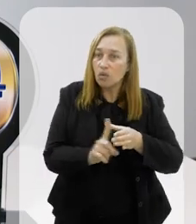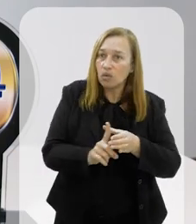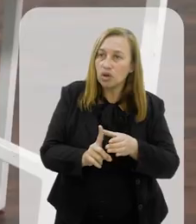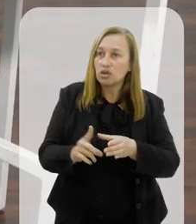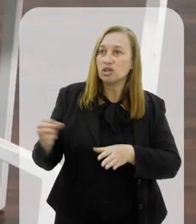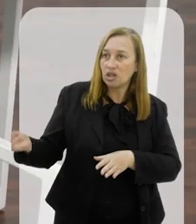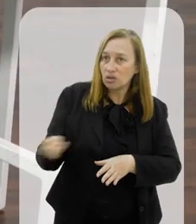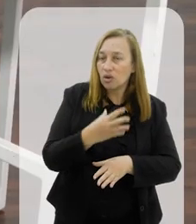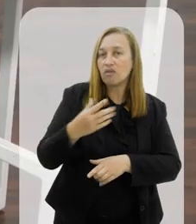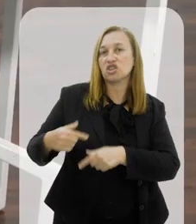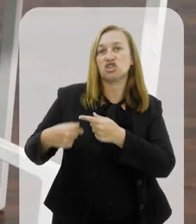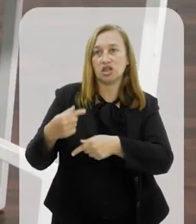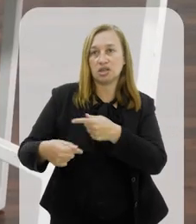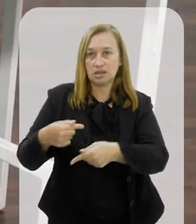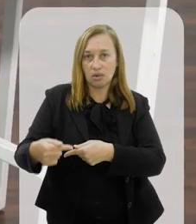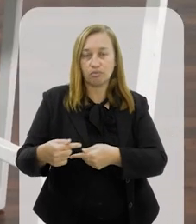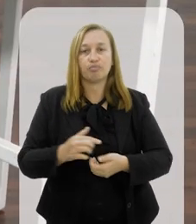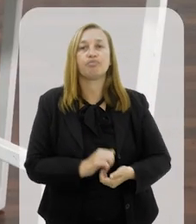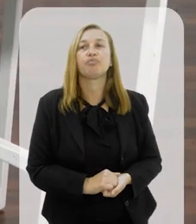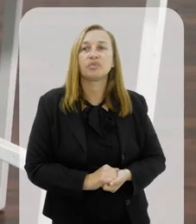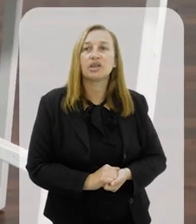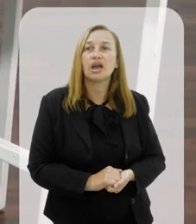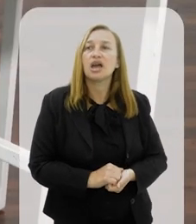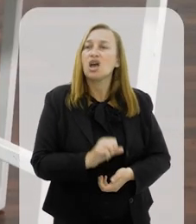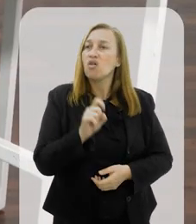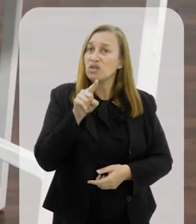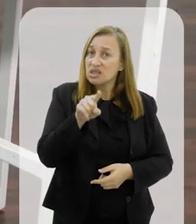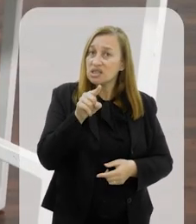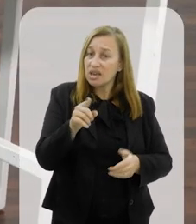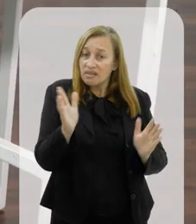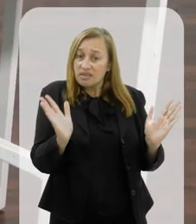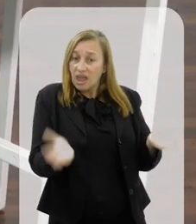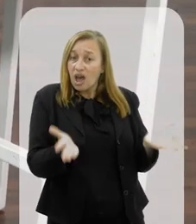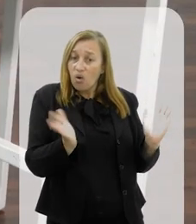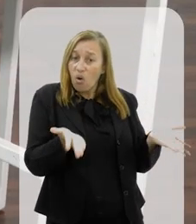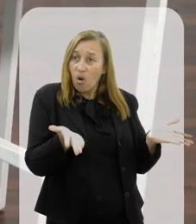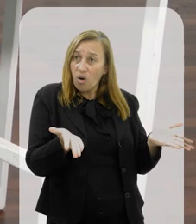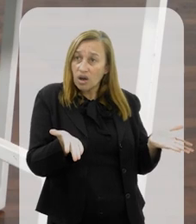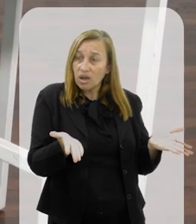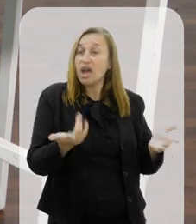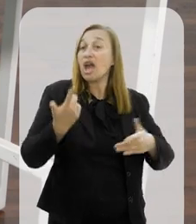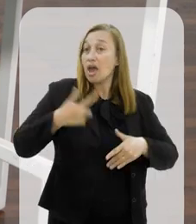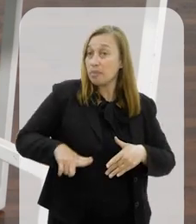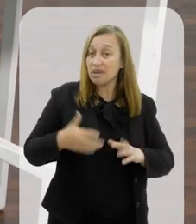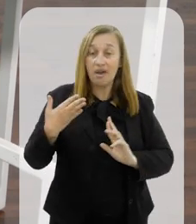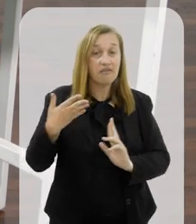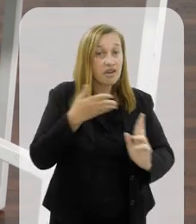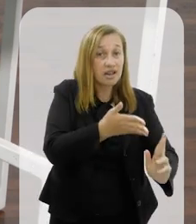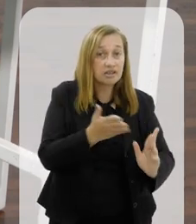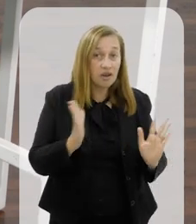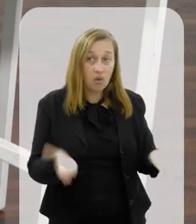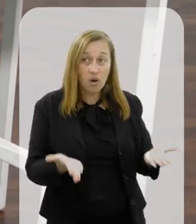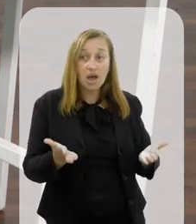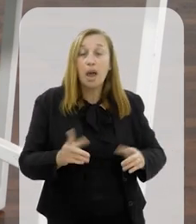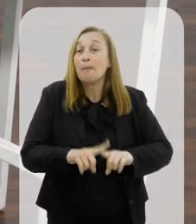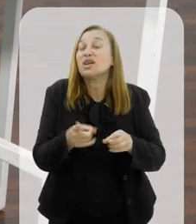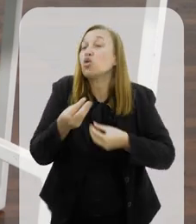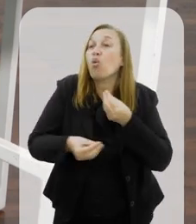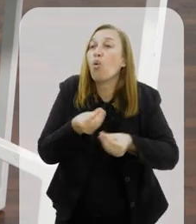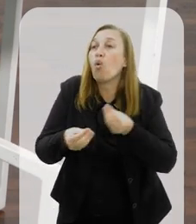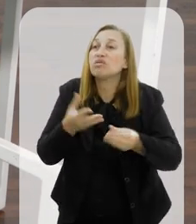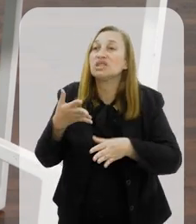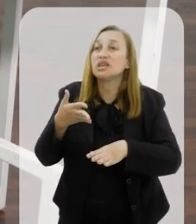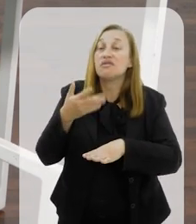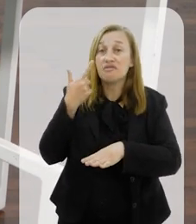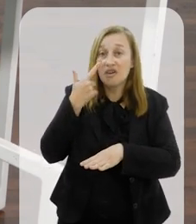a não ser mais uma uma uma nova geração você é a geração atual eh eh repito é a referência mas